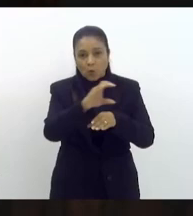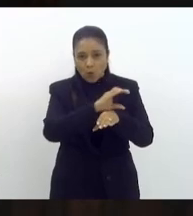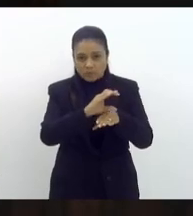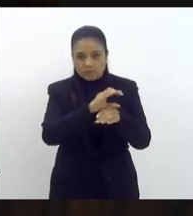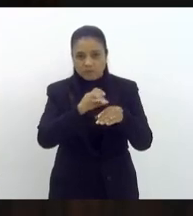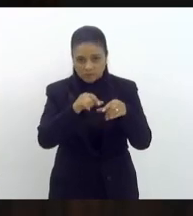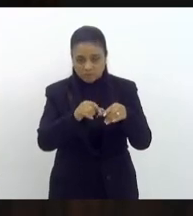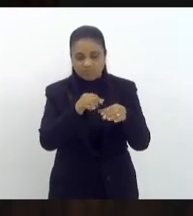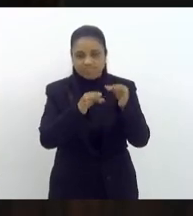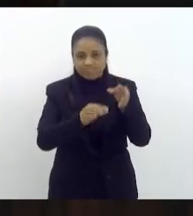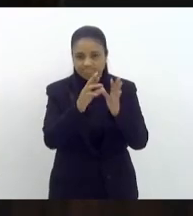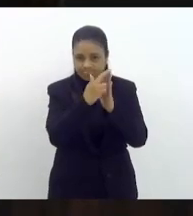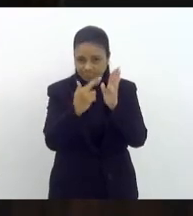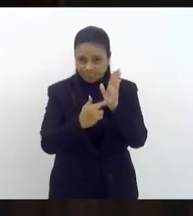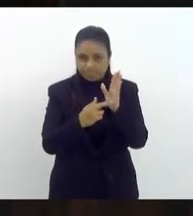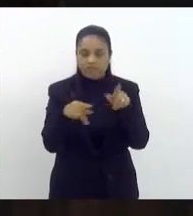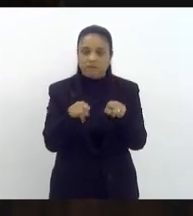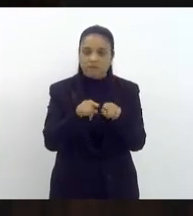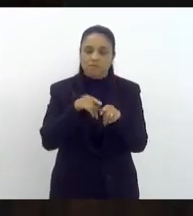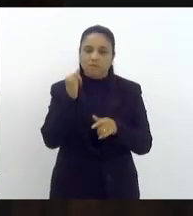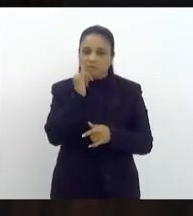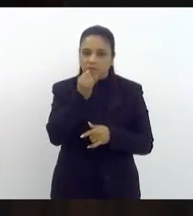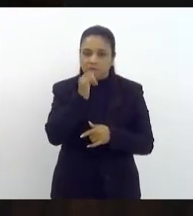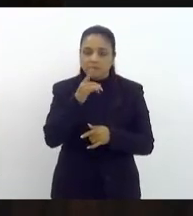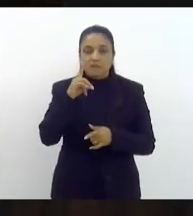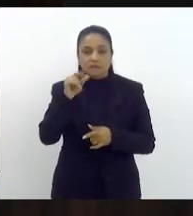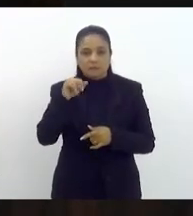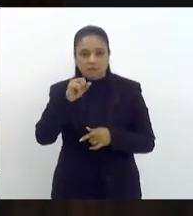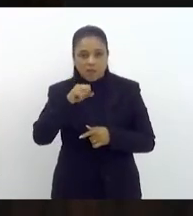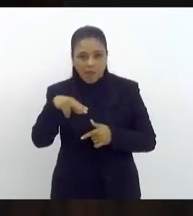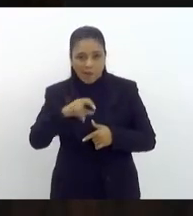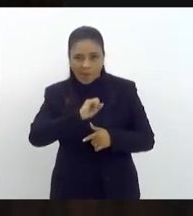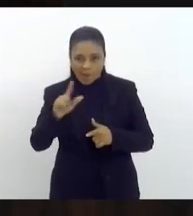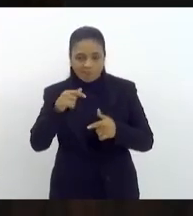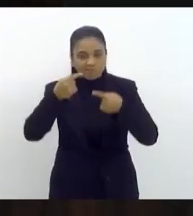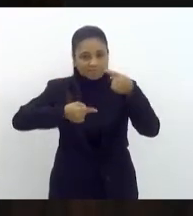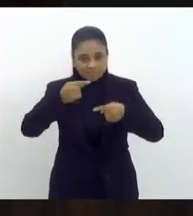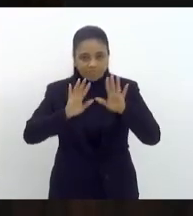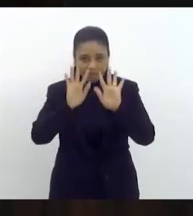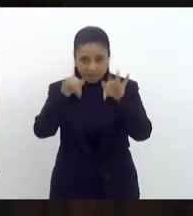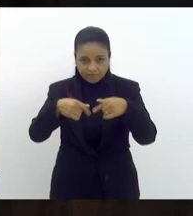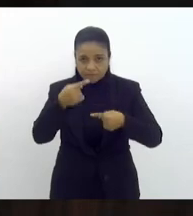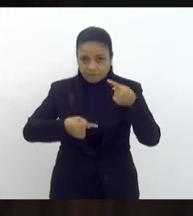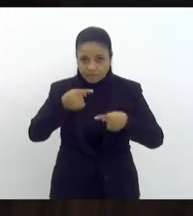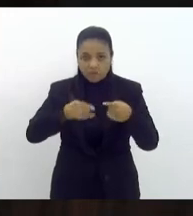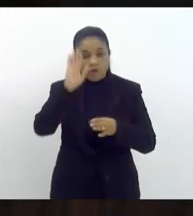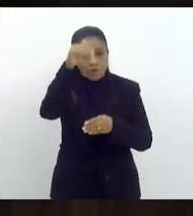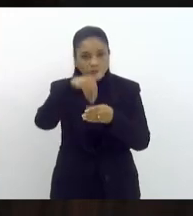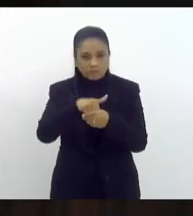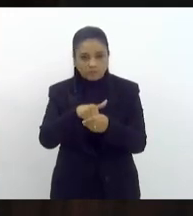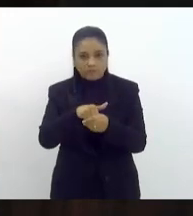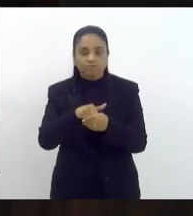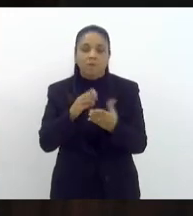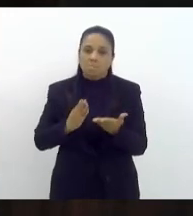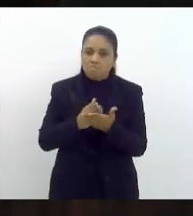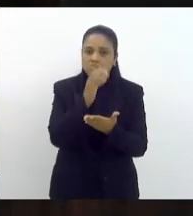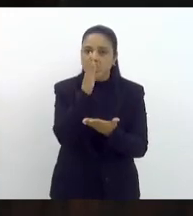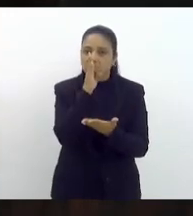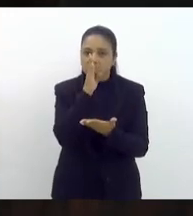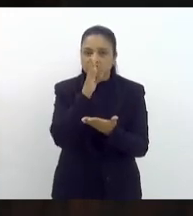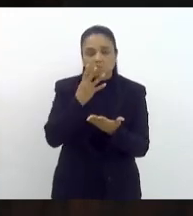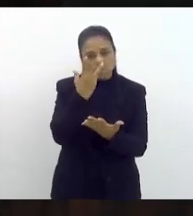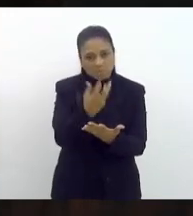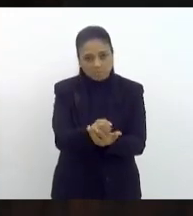Guilherme dellaroni em discussão 9 anos Quem Queira discutir encerrada discussão em votação senhores que a própria